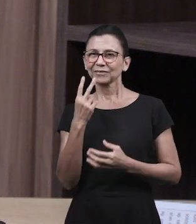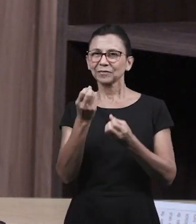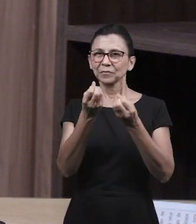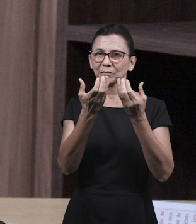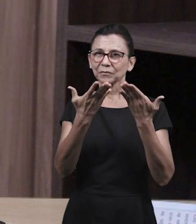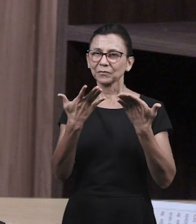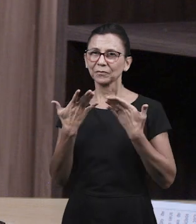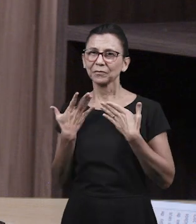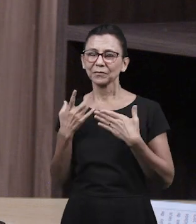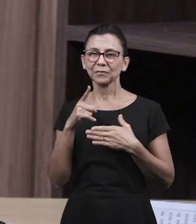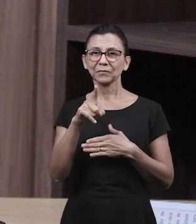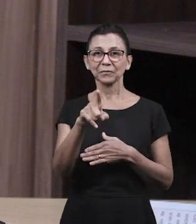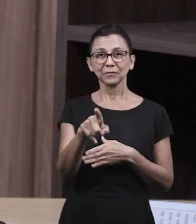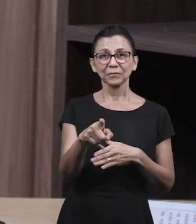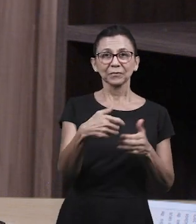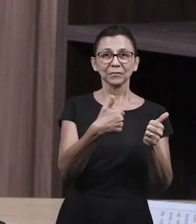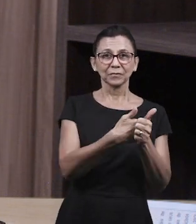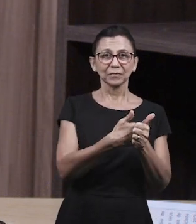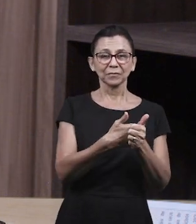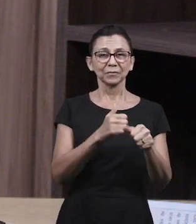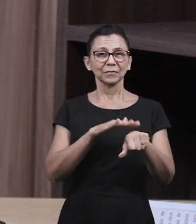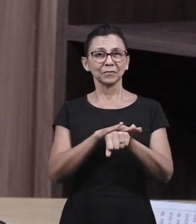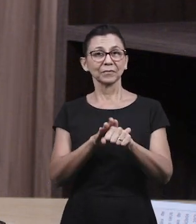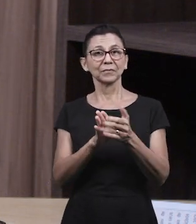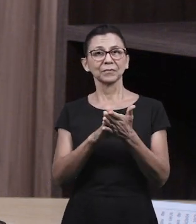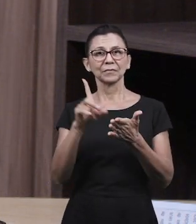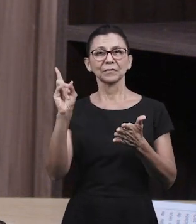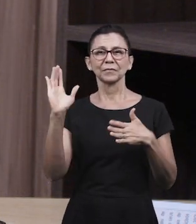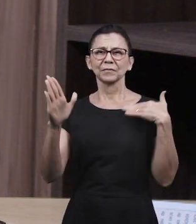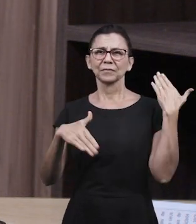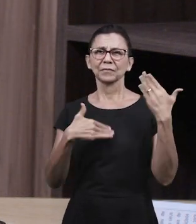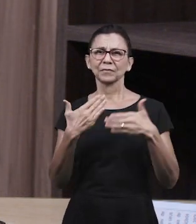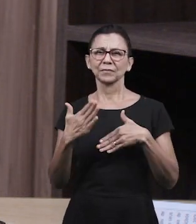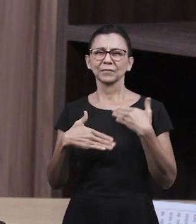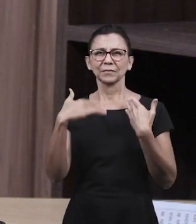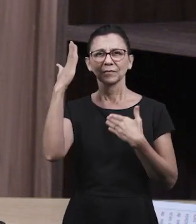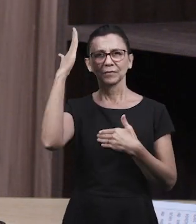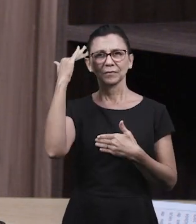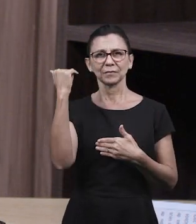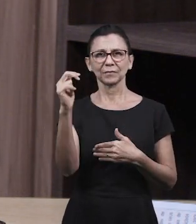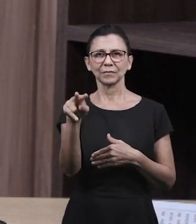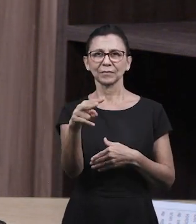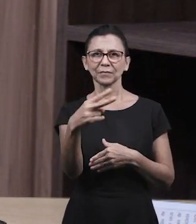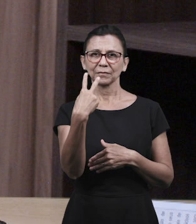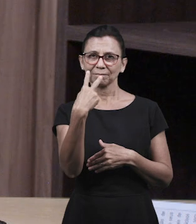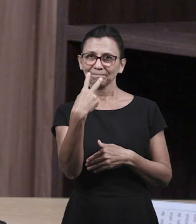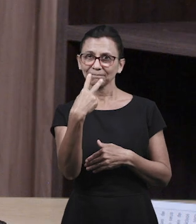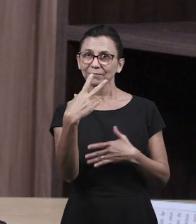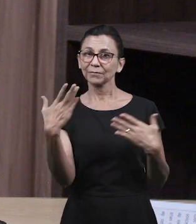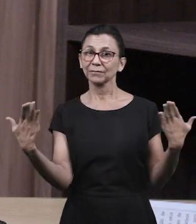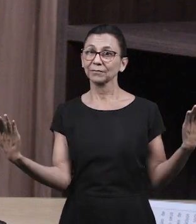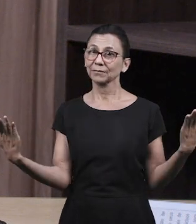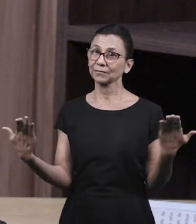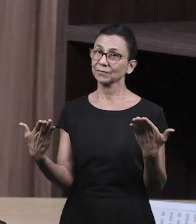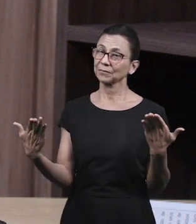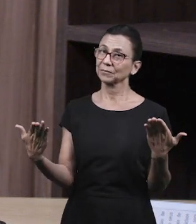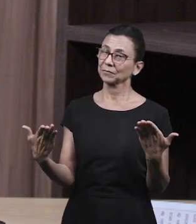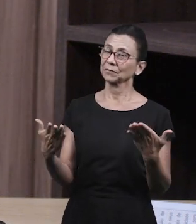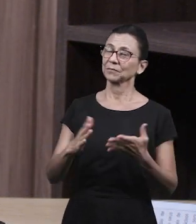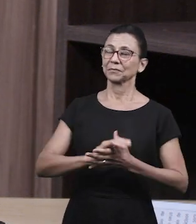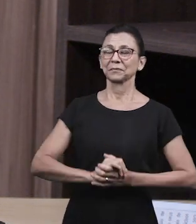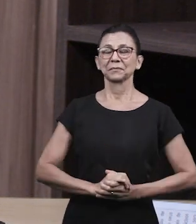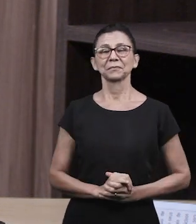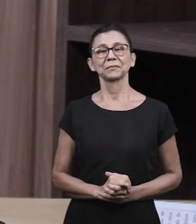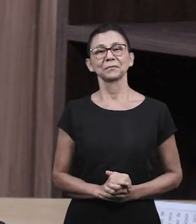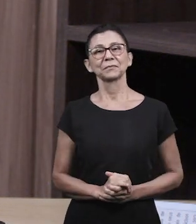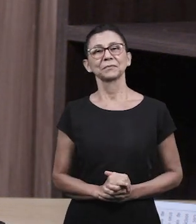você que está conhecendo o programa Conversas Bíblicas. É uma alegria contar com a sua audiência. E para esta edição do programa